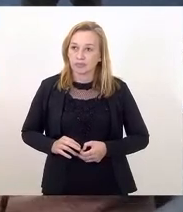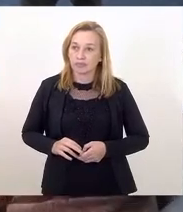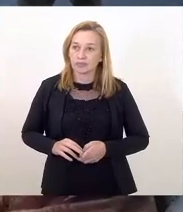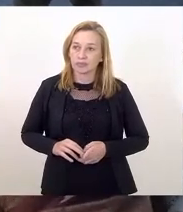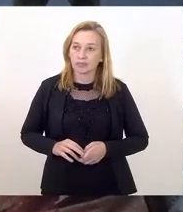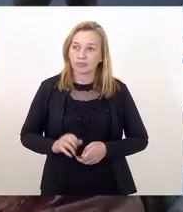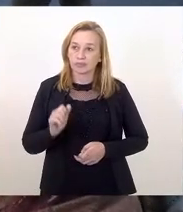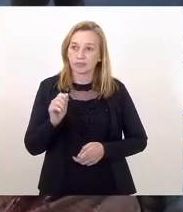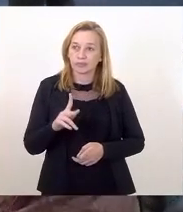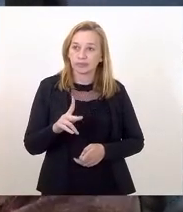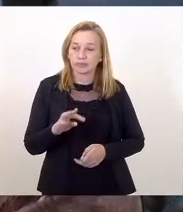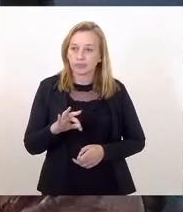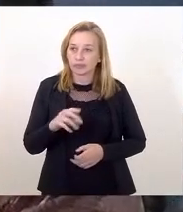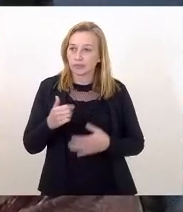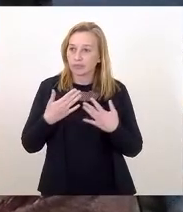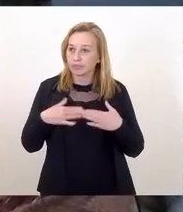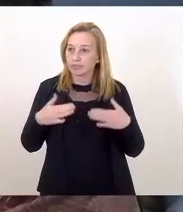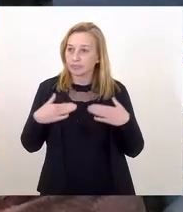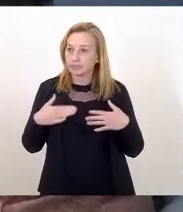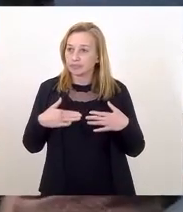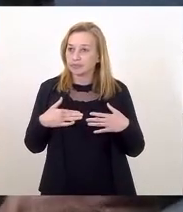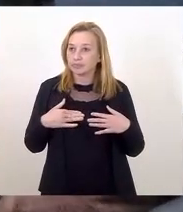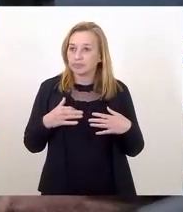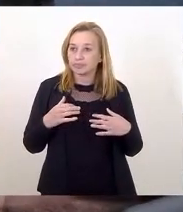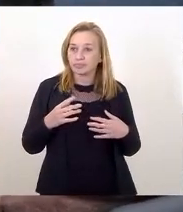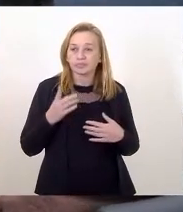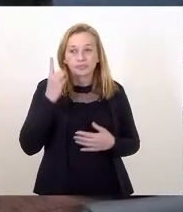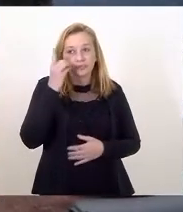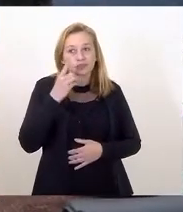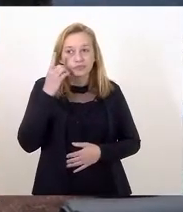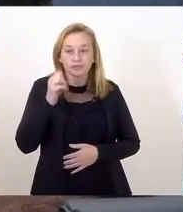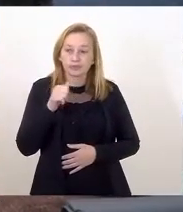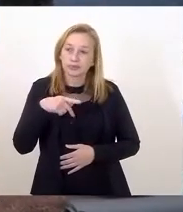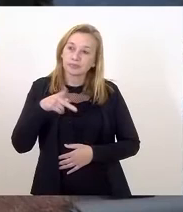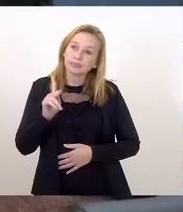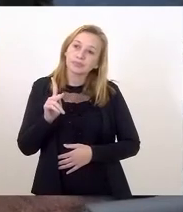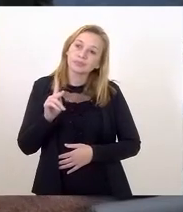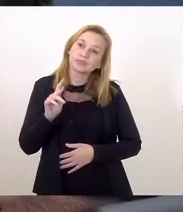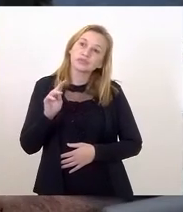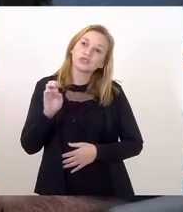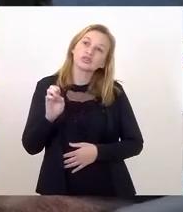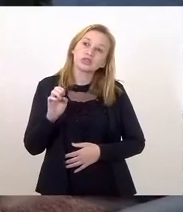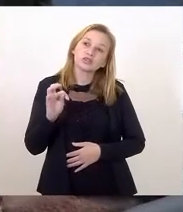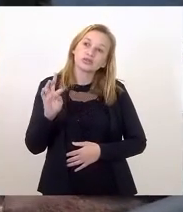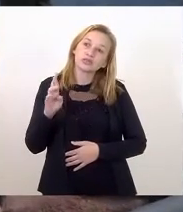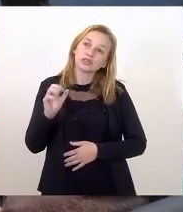Ok. Tudo tranquilo, deputado Alexandre Freitas.